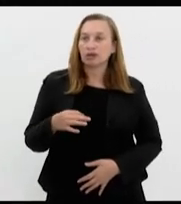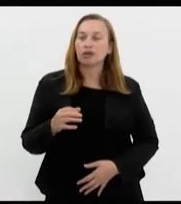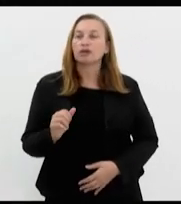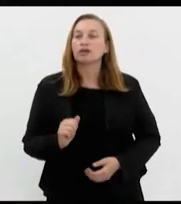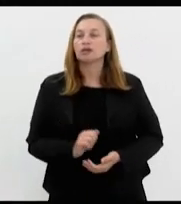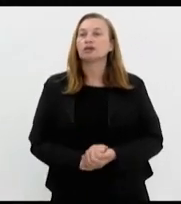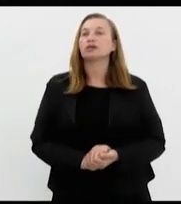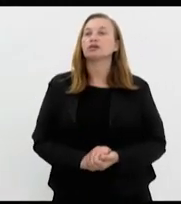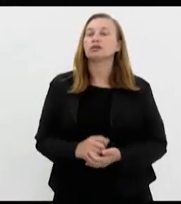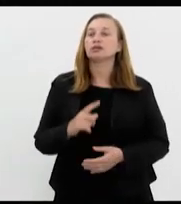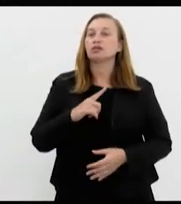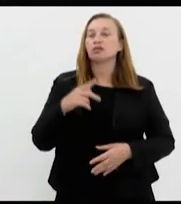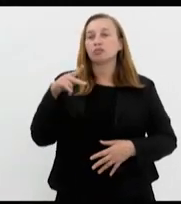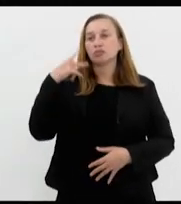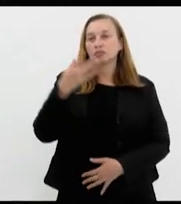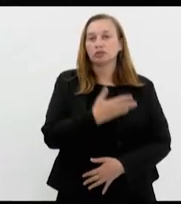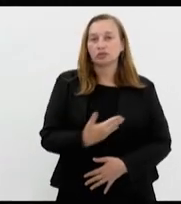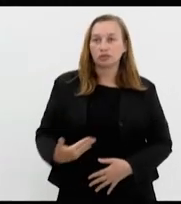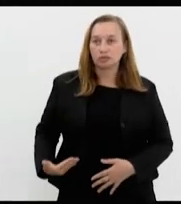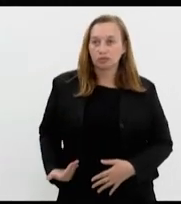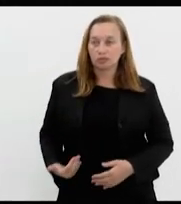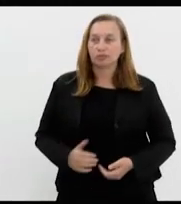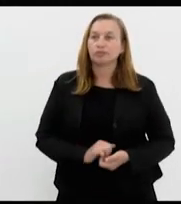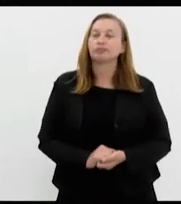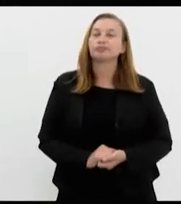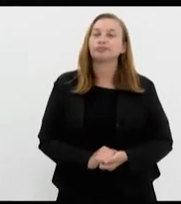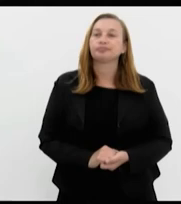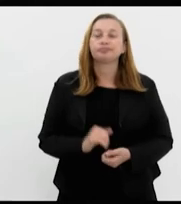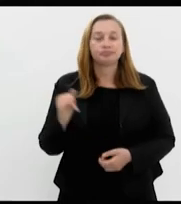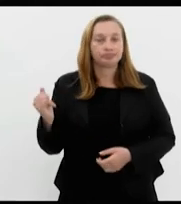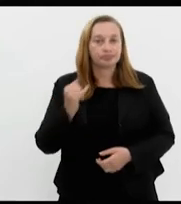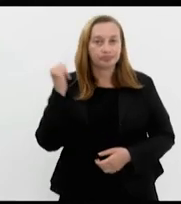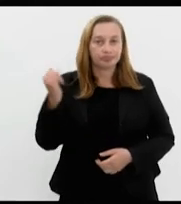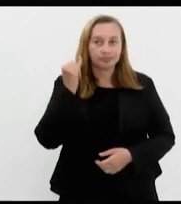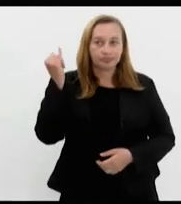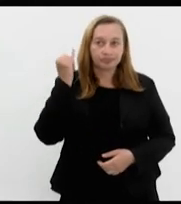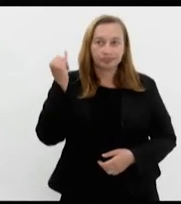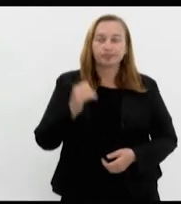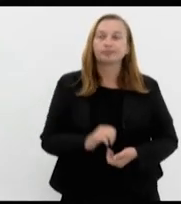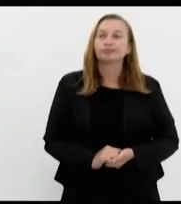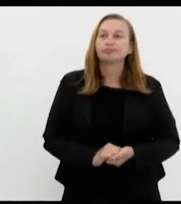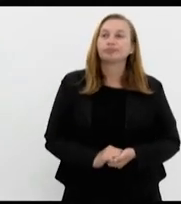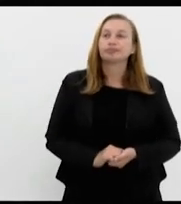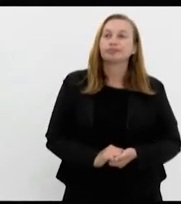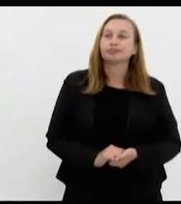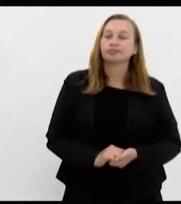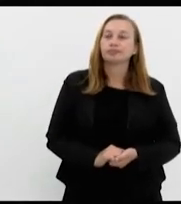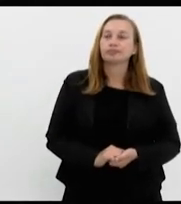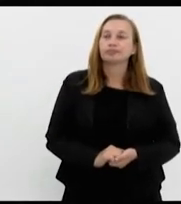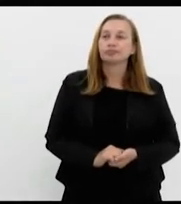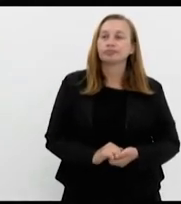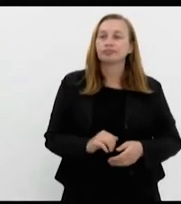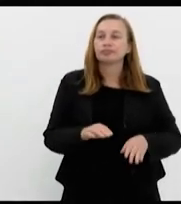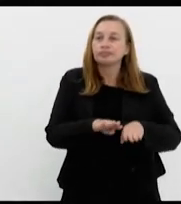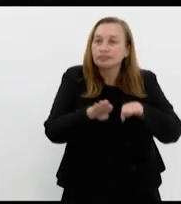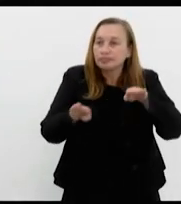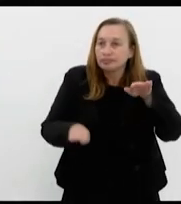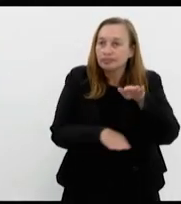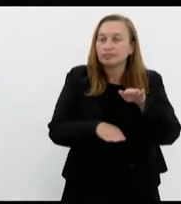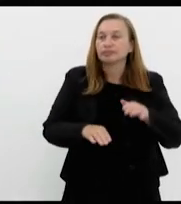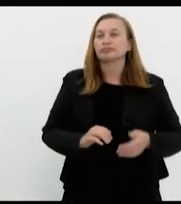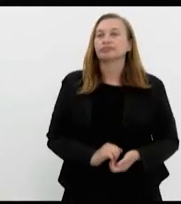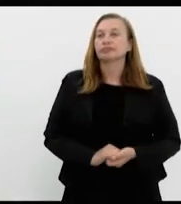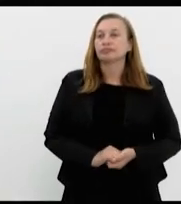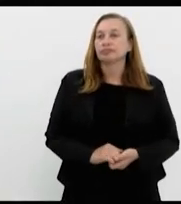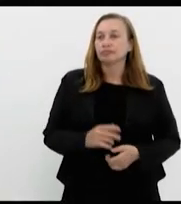políticas públicas, não é? Exitosas no campo do combate à desigualdade. Dizer que